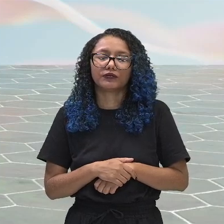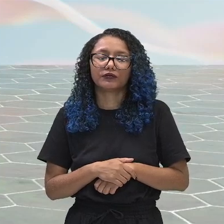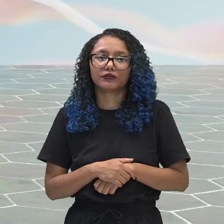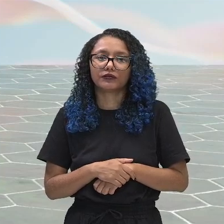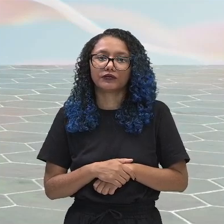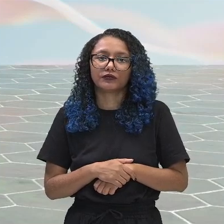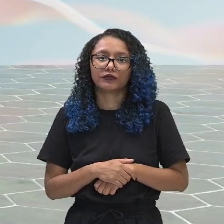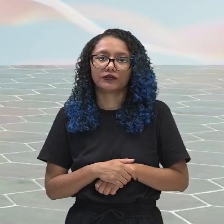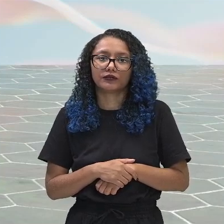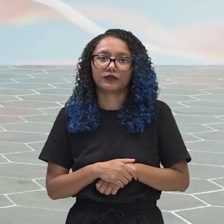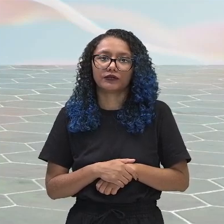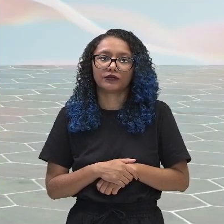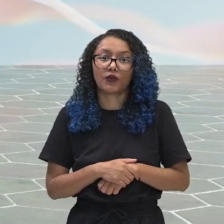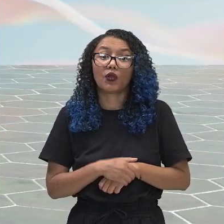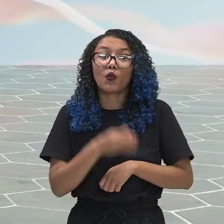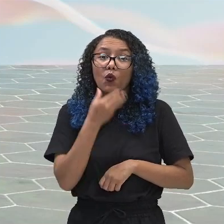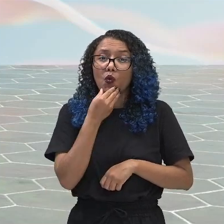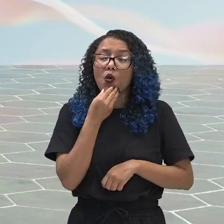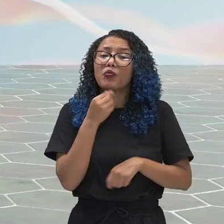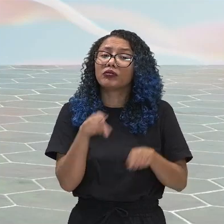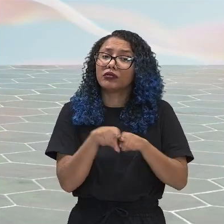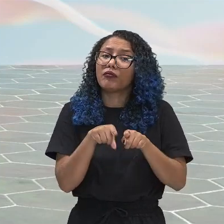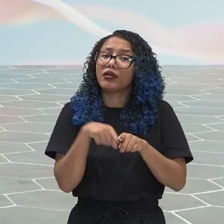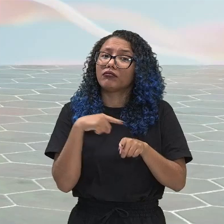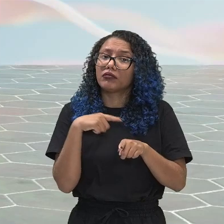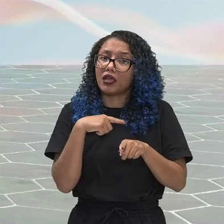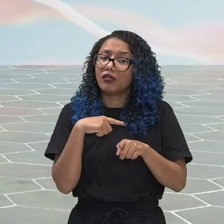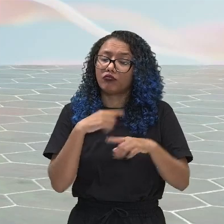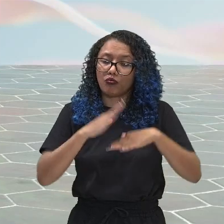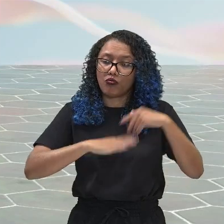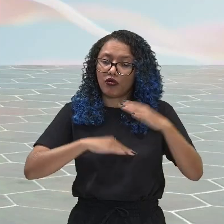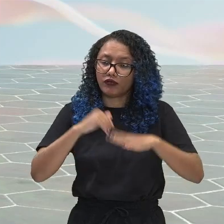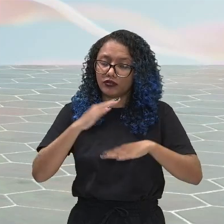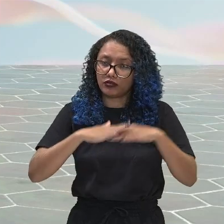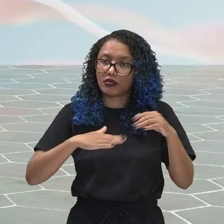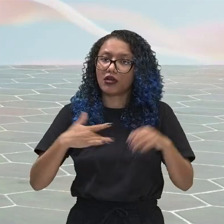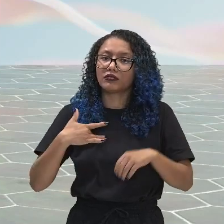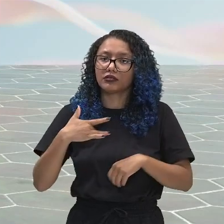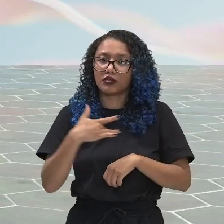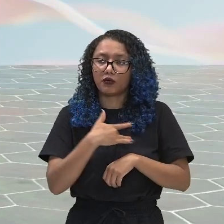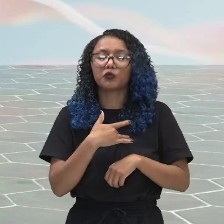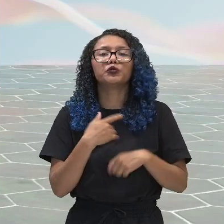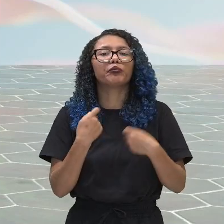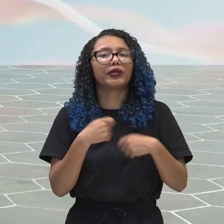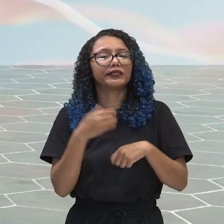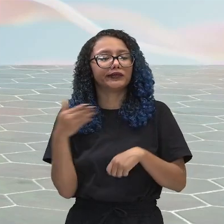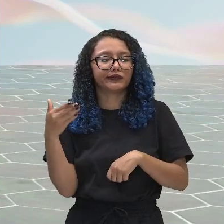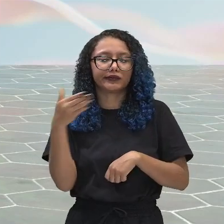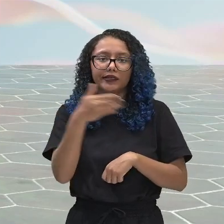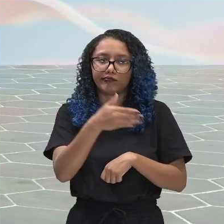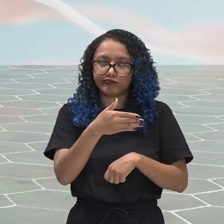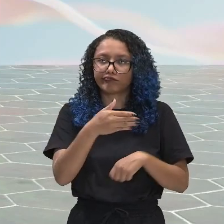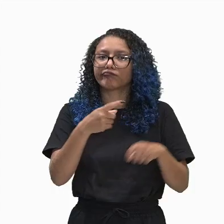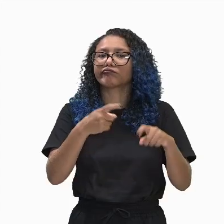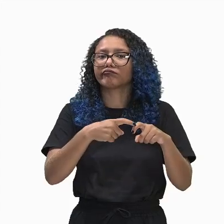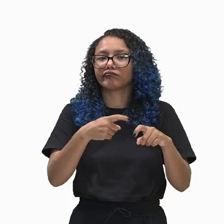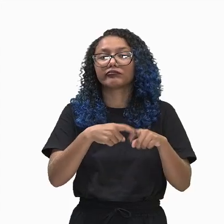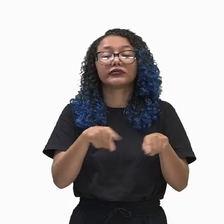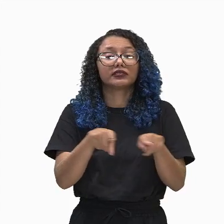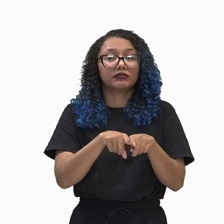de um especialista em saúde que deve ter um acompanhamento médico. Vamos ver agora